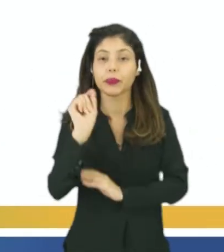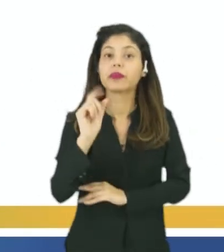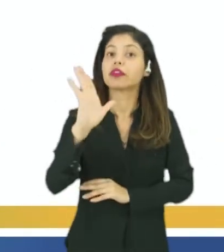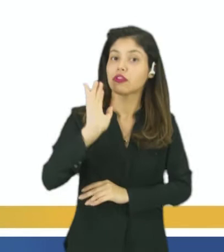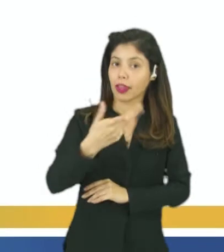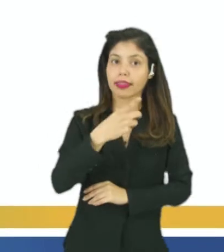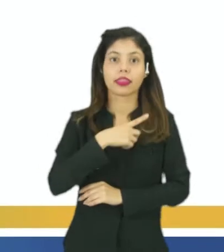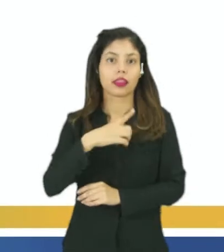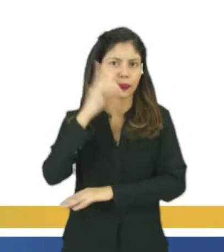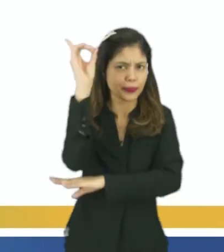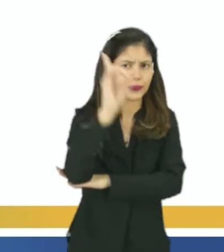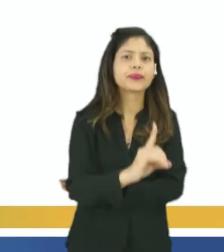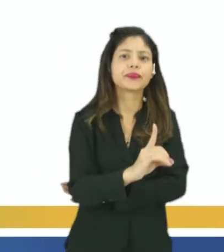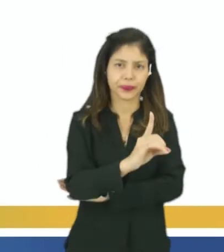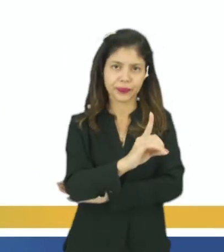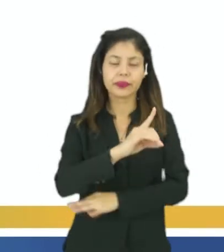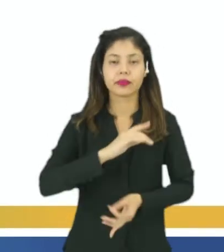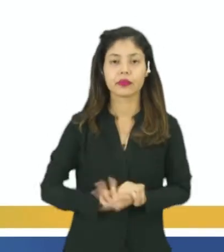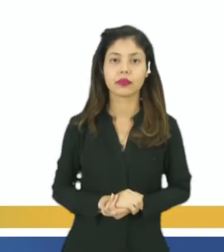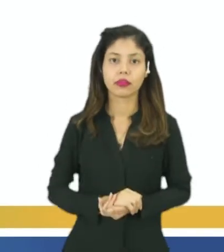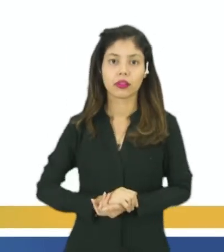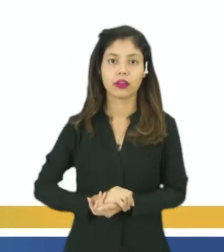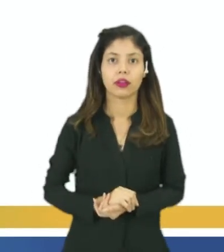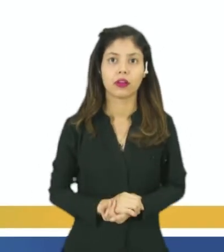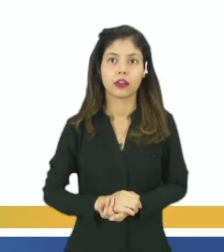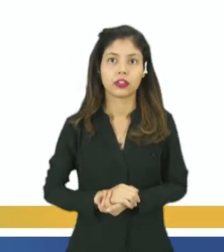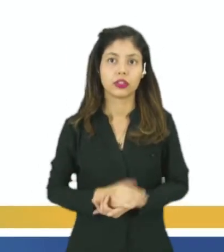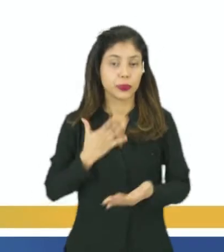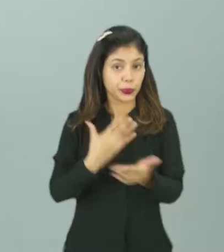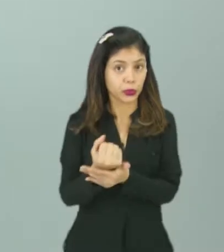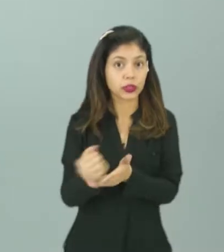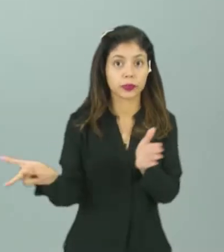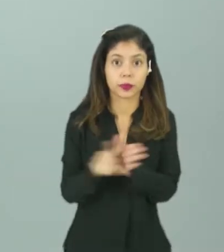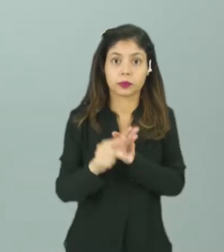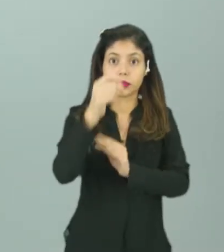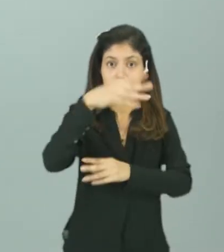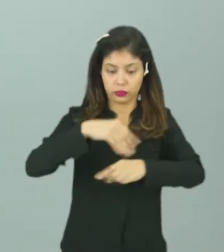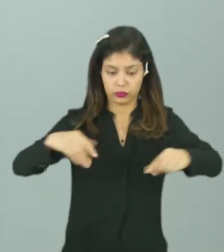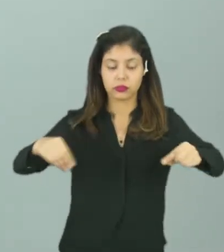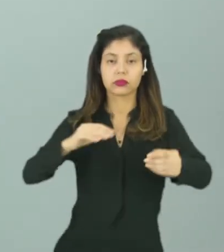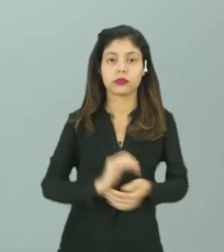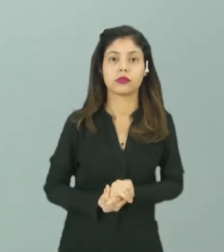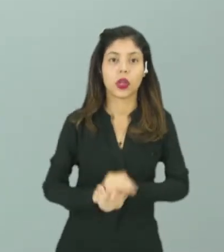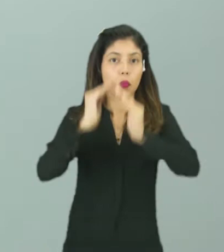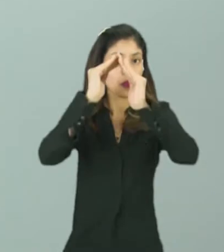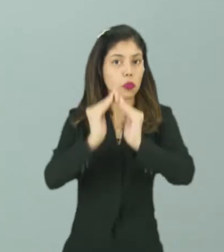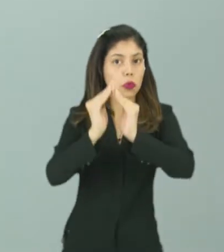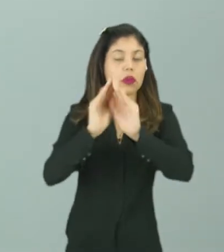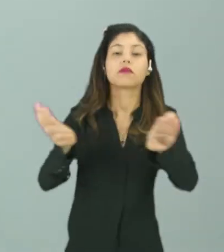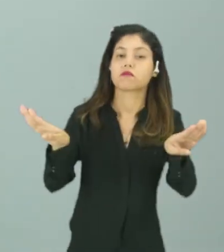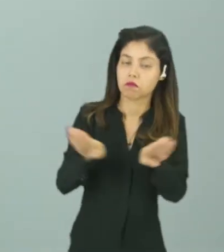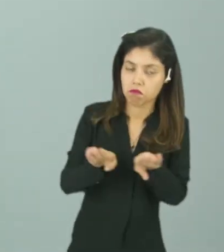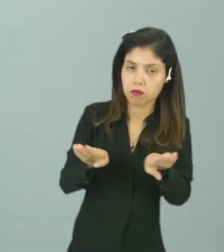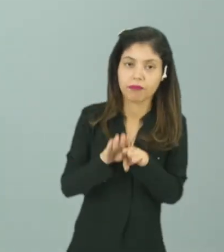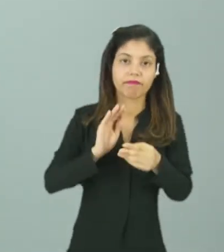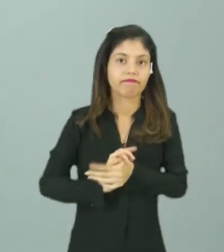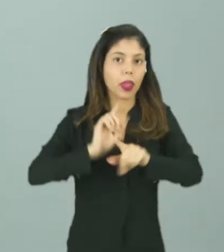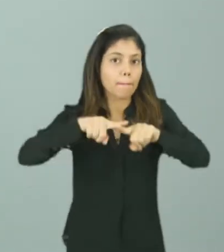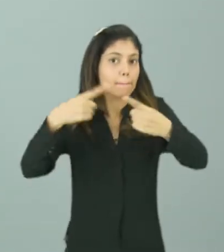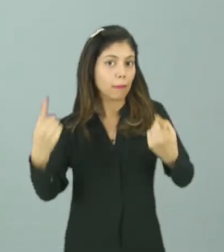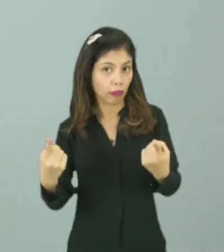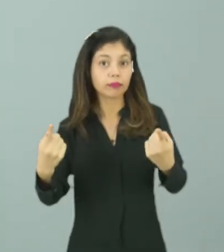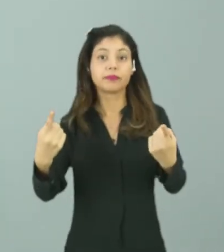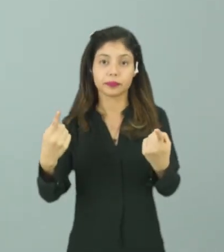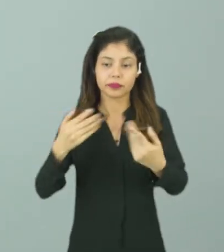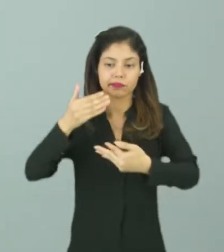já tem o direito de ter posse dessa terra, de moradia. Porém, essas